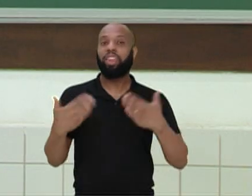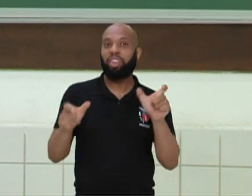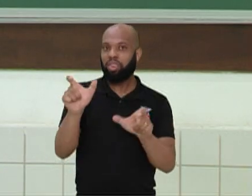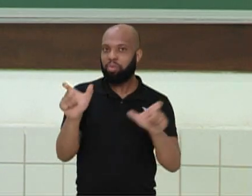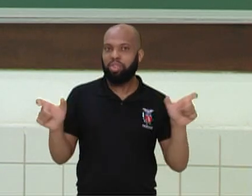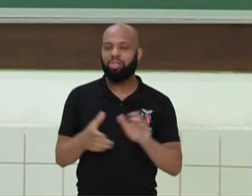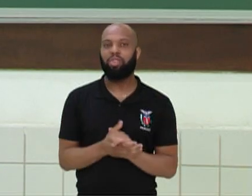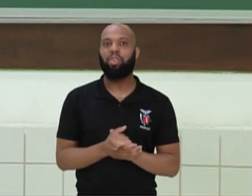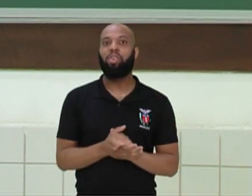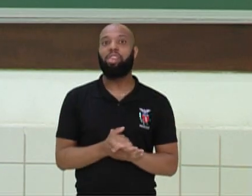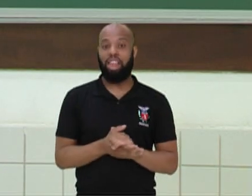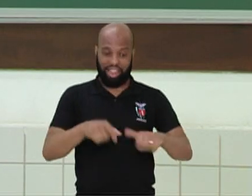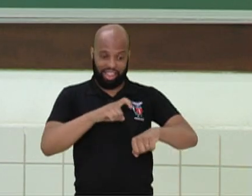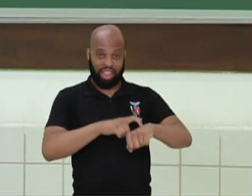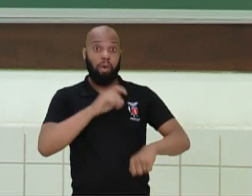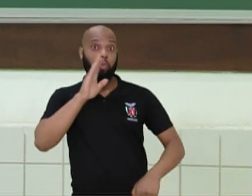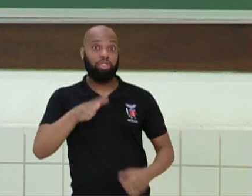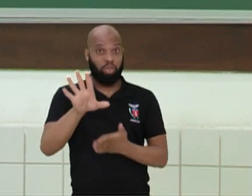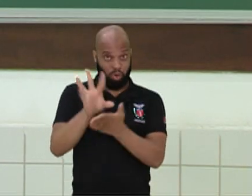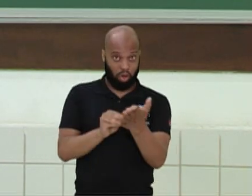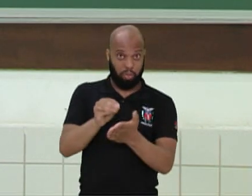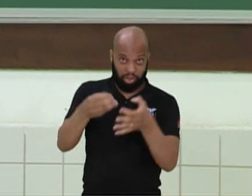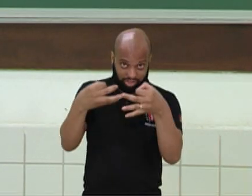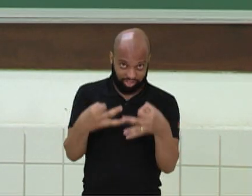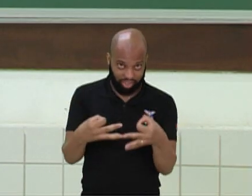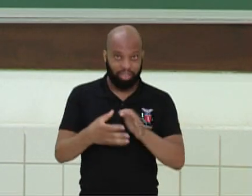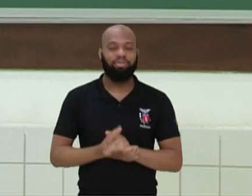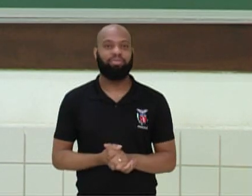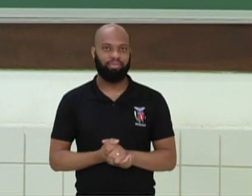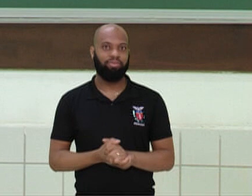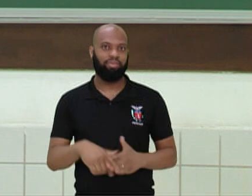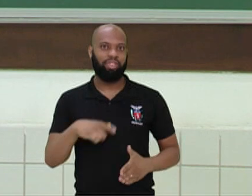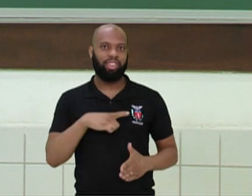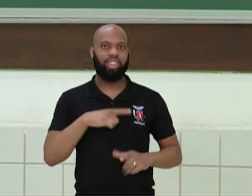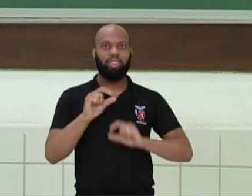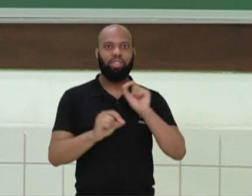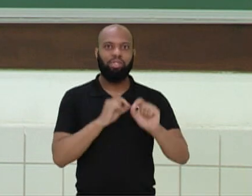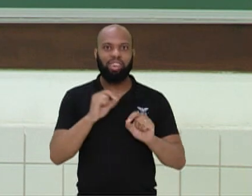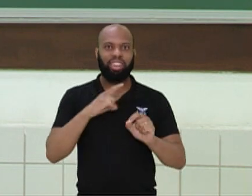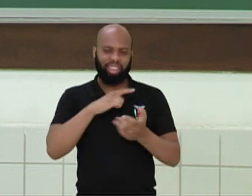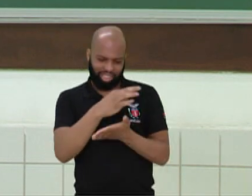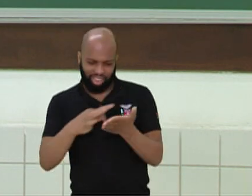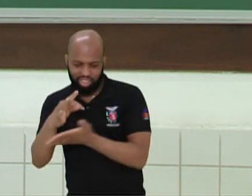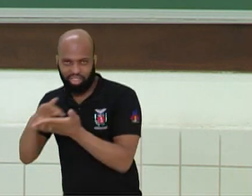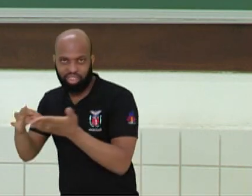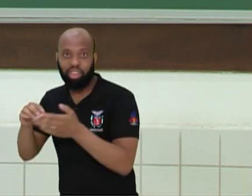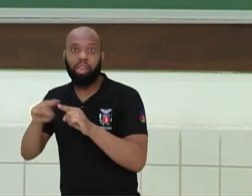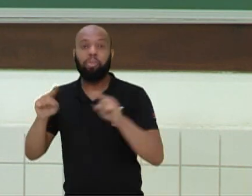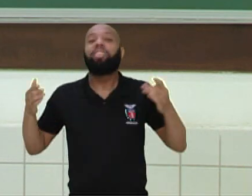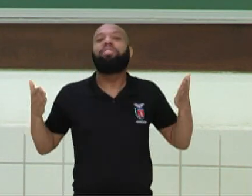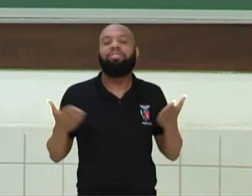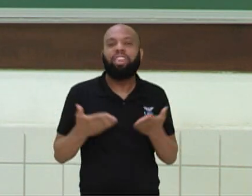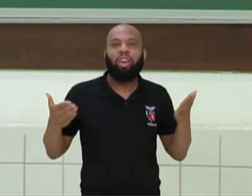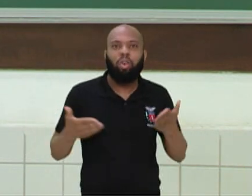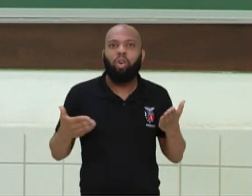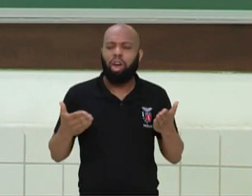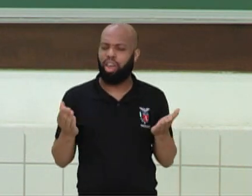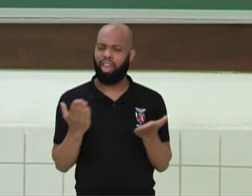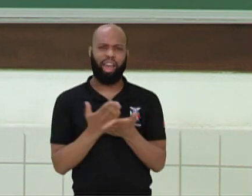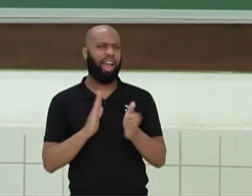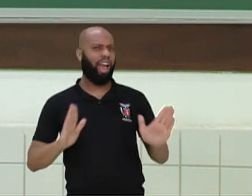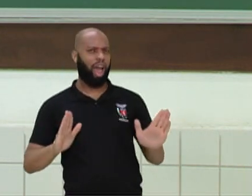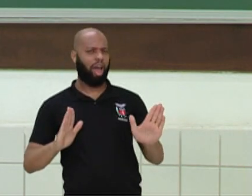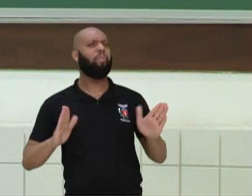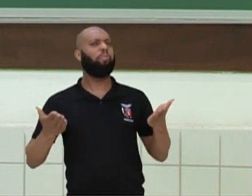Então, pessoal, dei aquele tempinho para vocês copiarem as caixinhas de texto ali. E agora, chega de moleza, né?